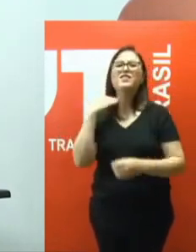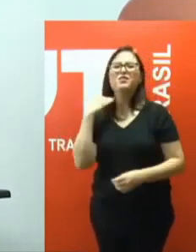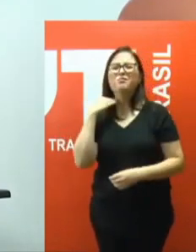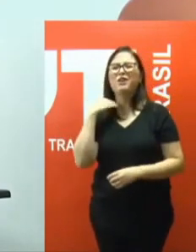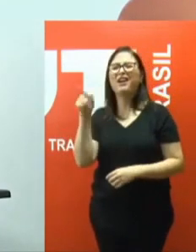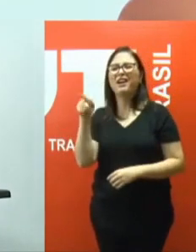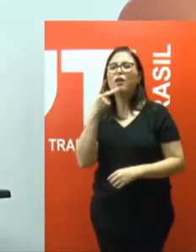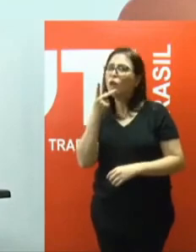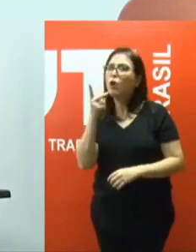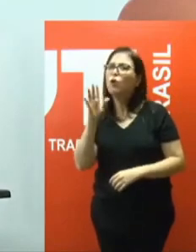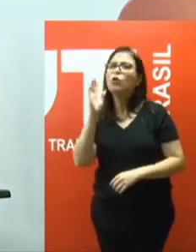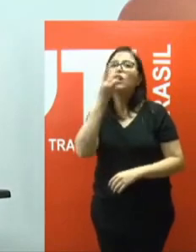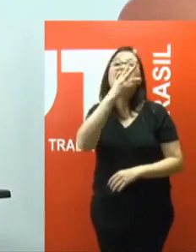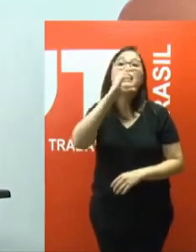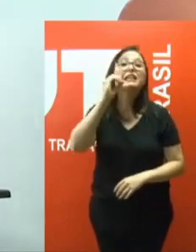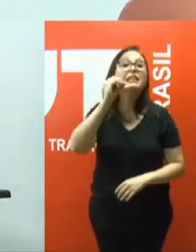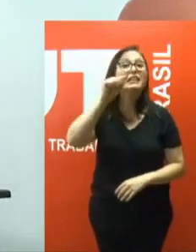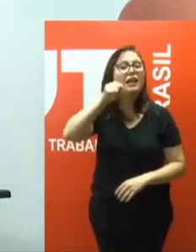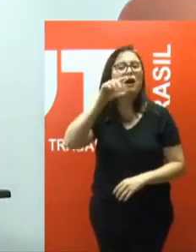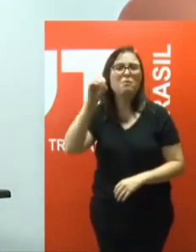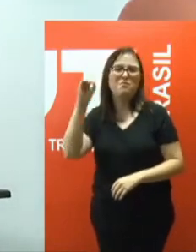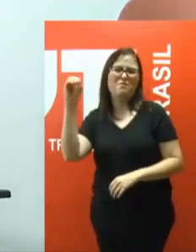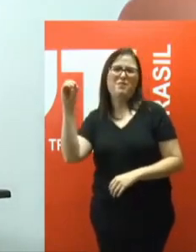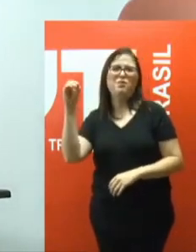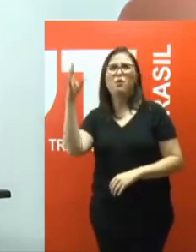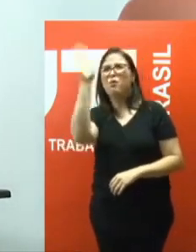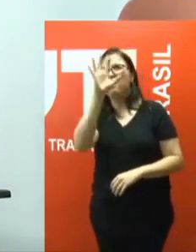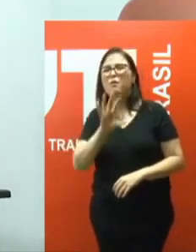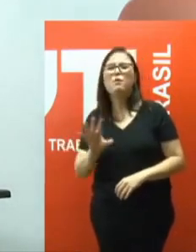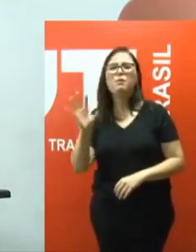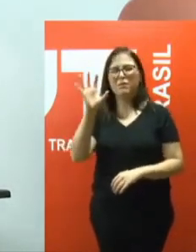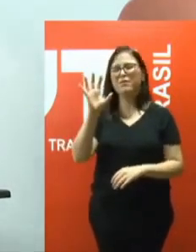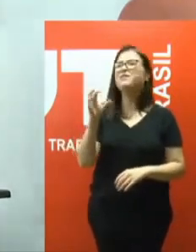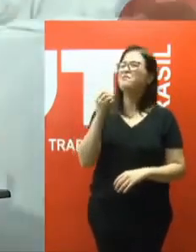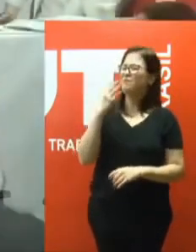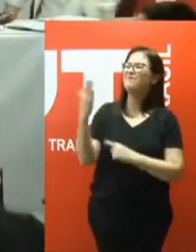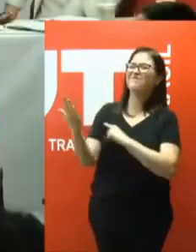fazer 30 mil no Brasil inteiro. Então, opa! É.